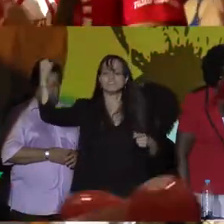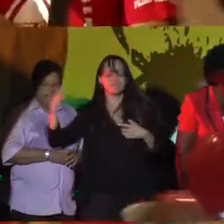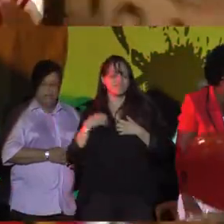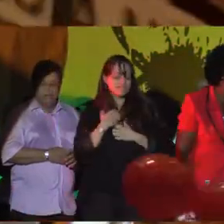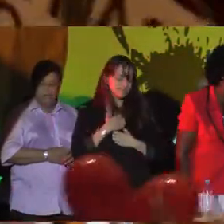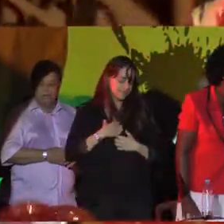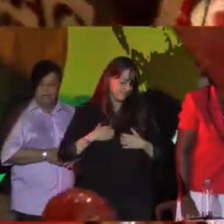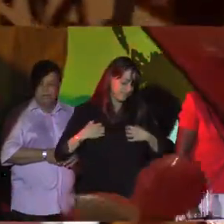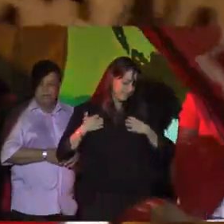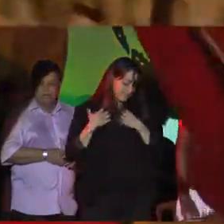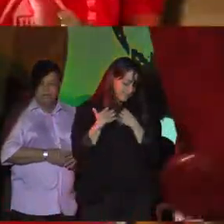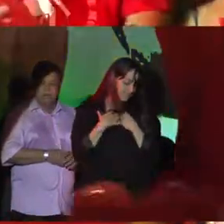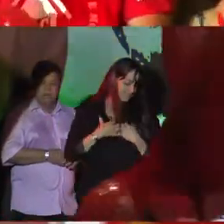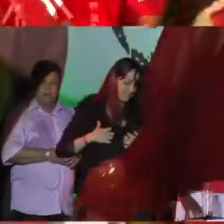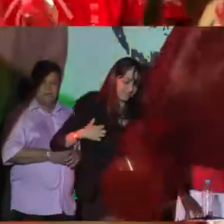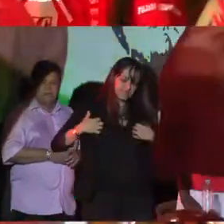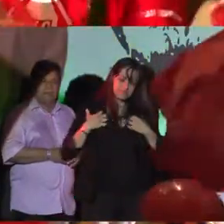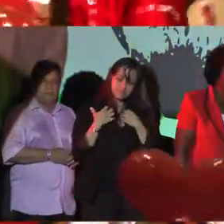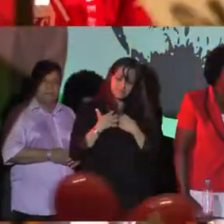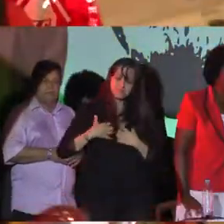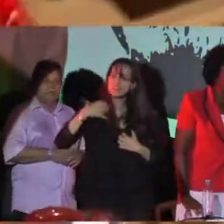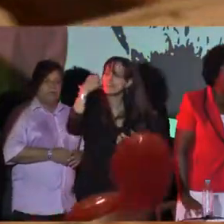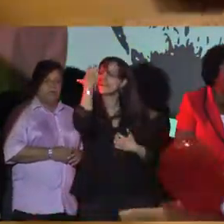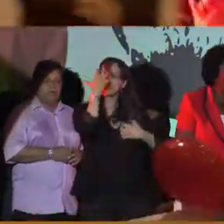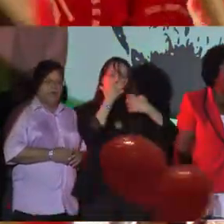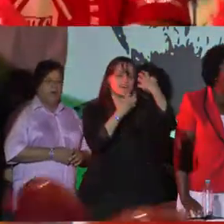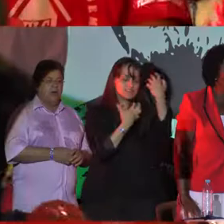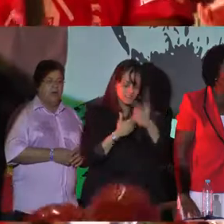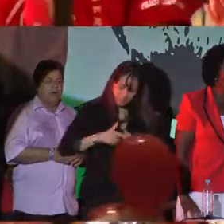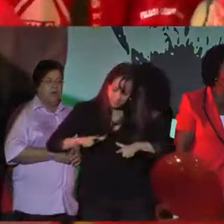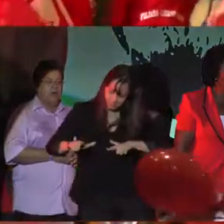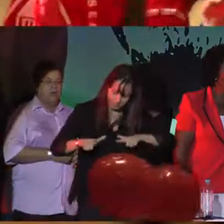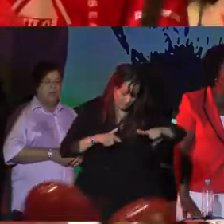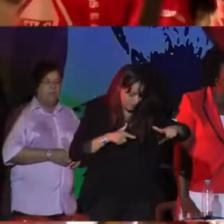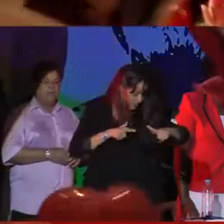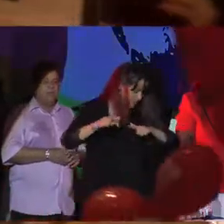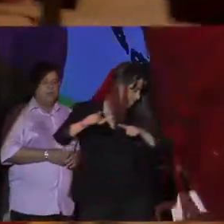Agonia, o canto do trabalhador,